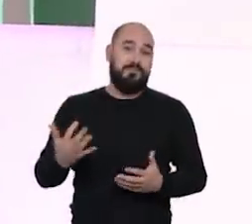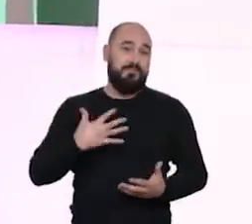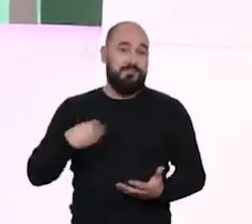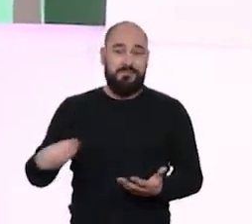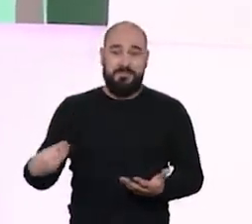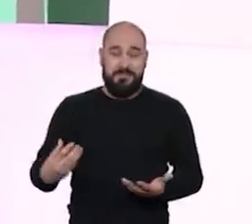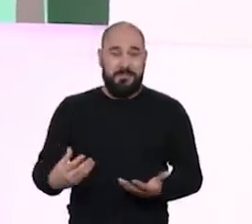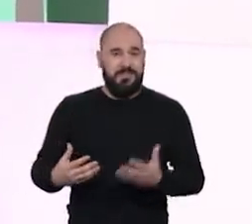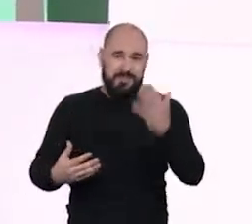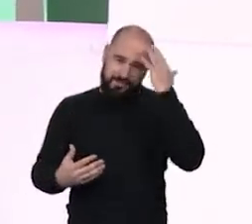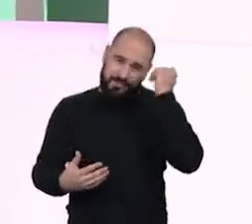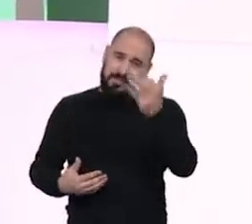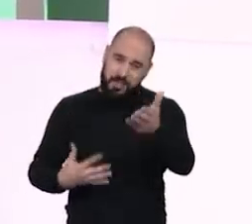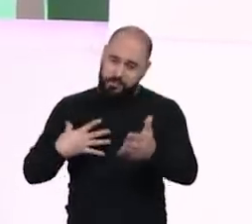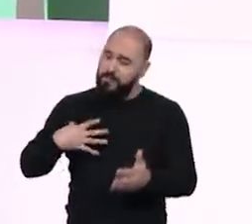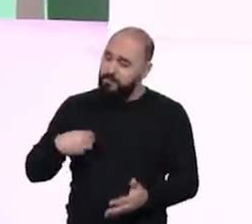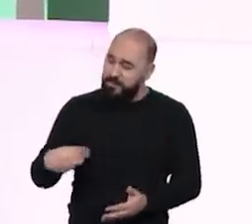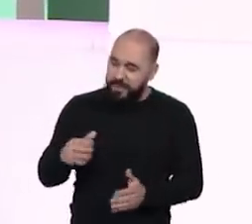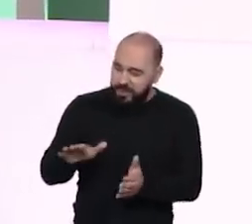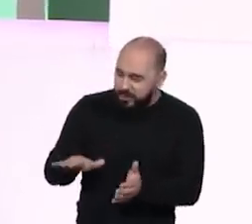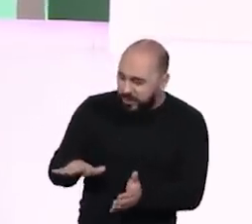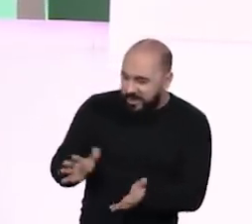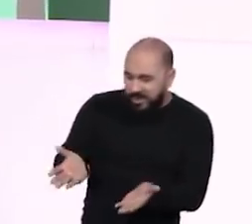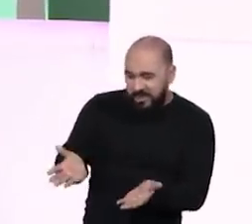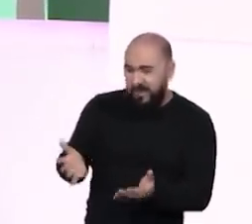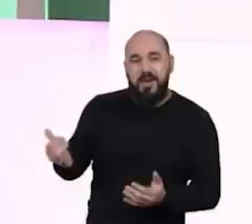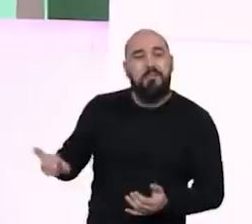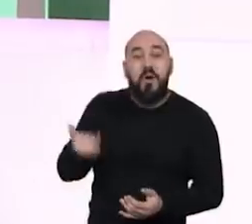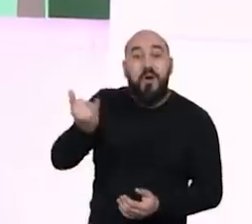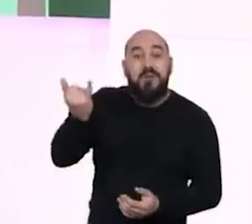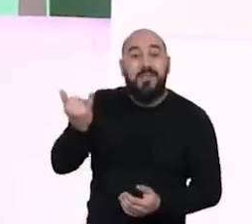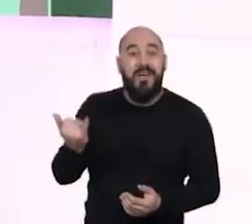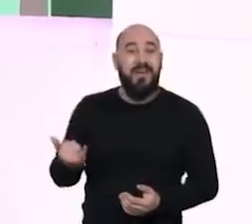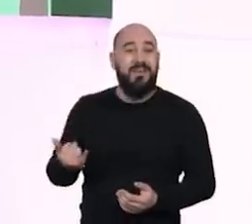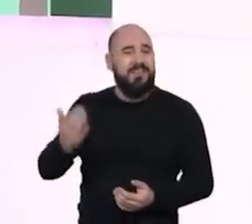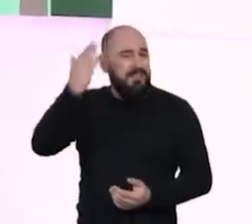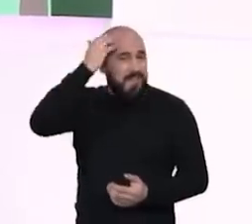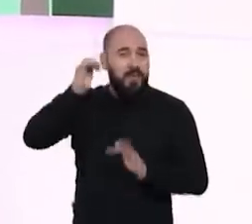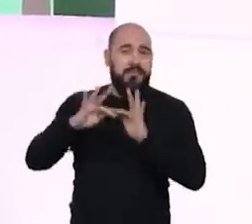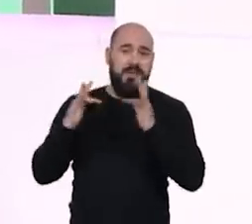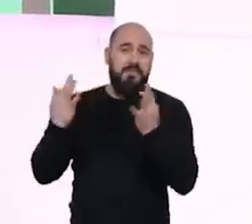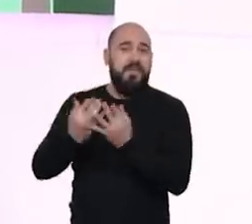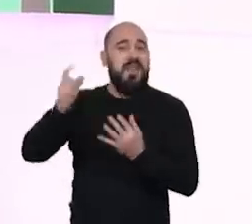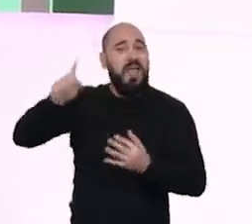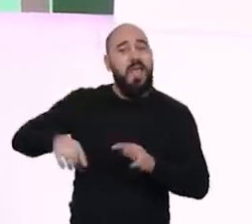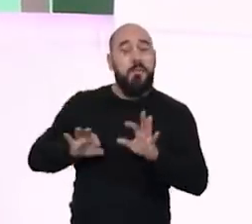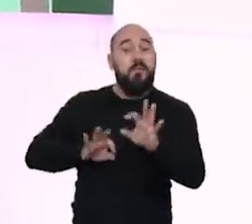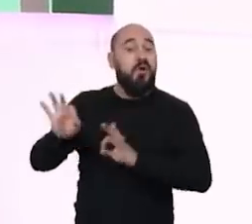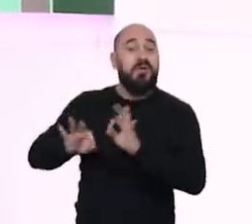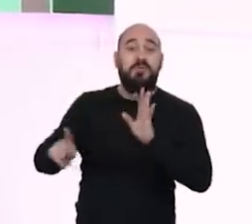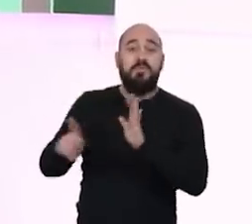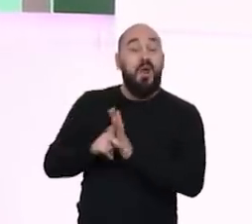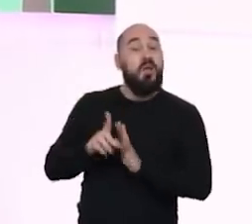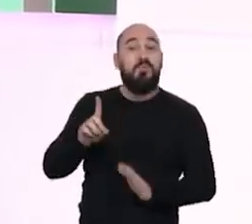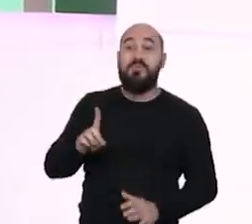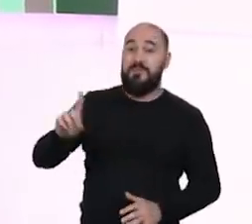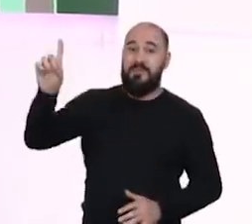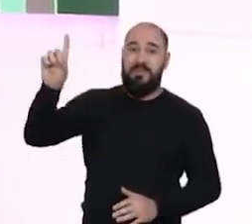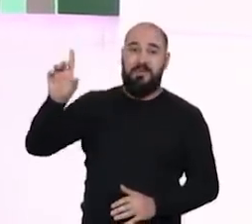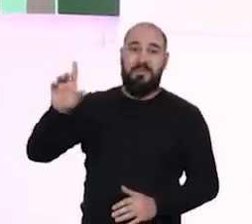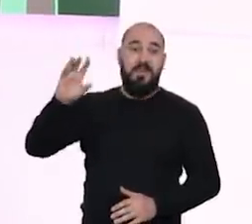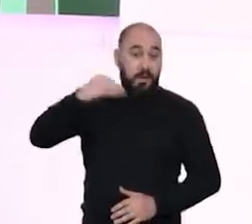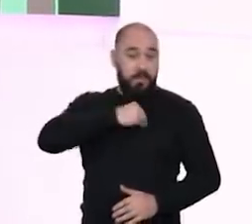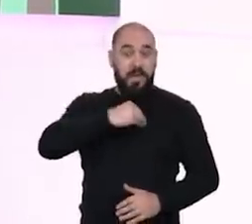quanto seu filho é importante. Nós sabemos o quanto a nossa família é projeto de Deus, e quando vem o pecado e tira tudo do lugar, o